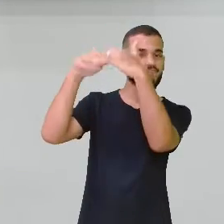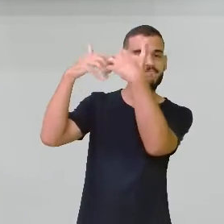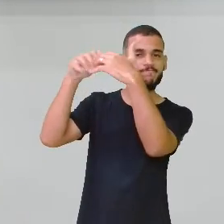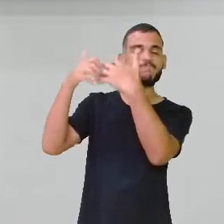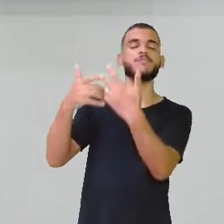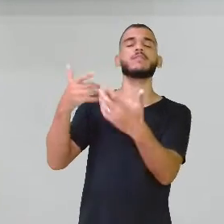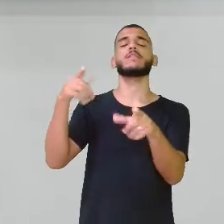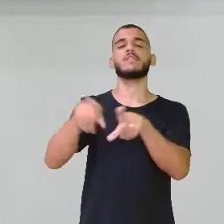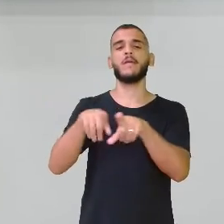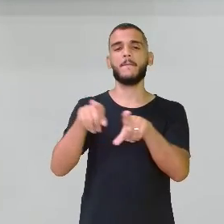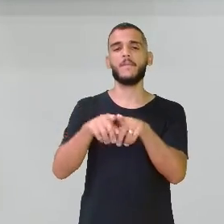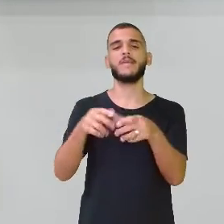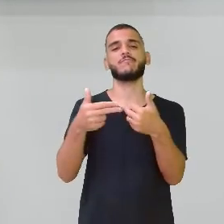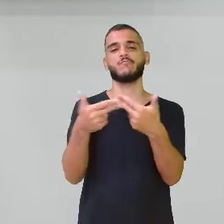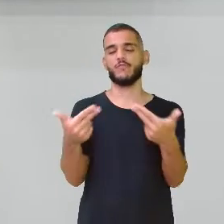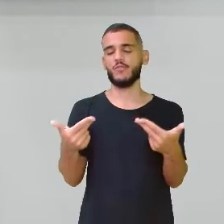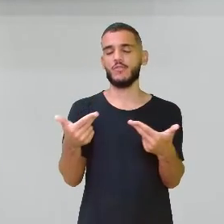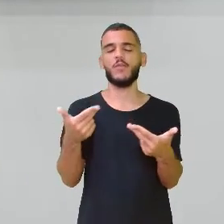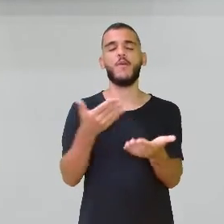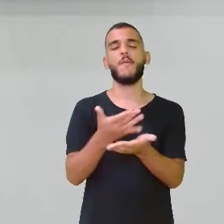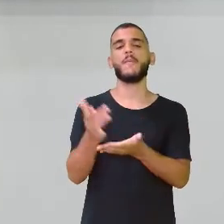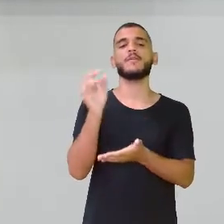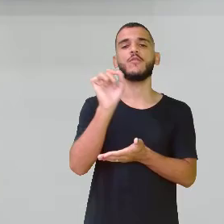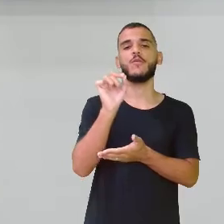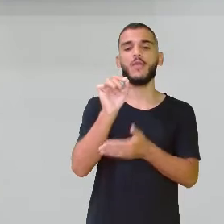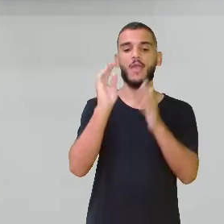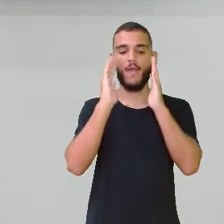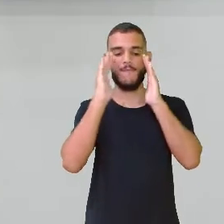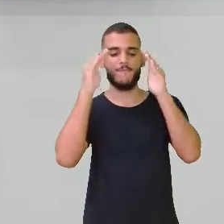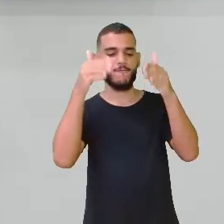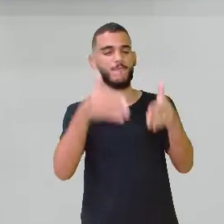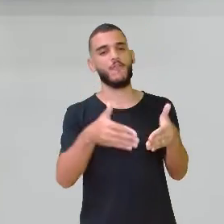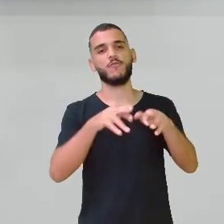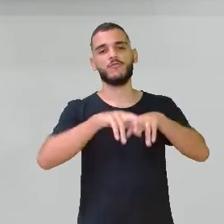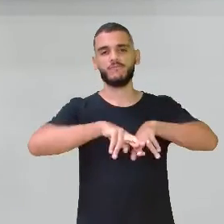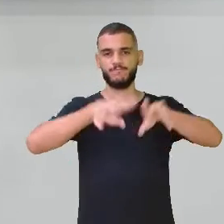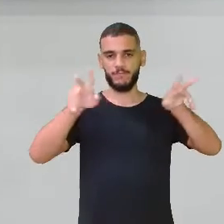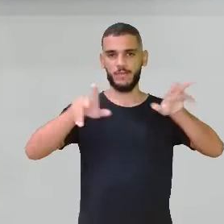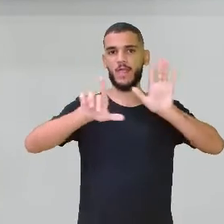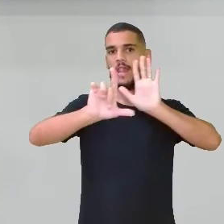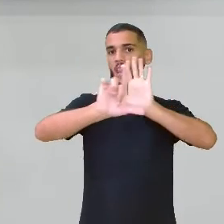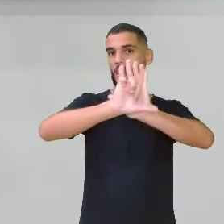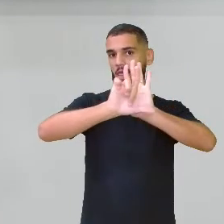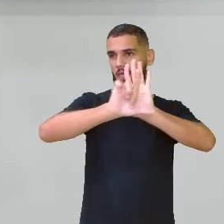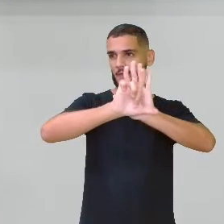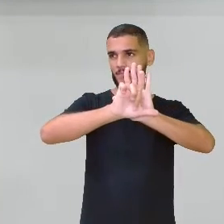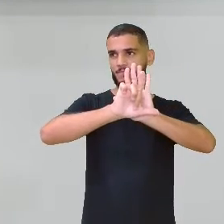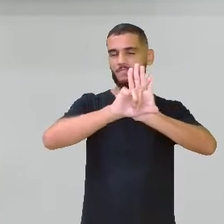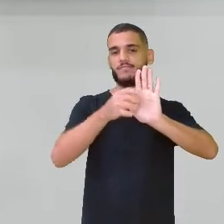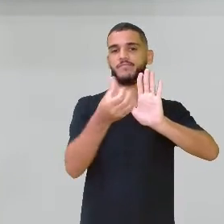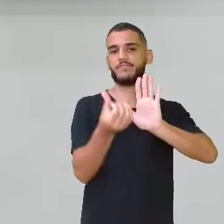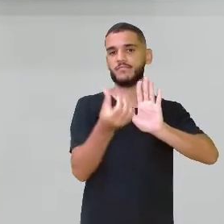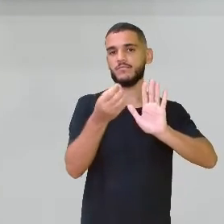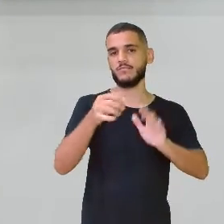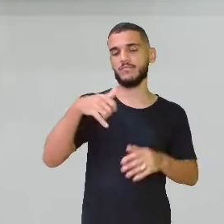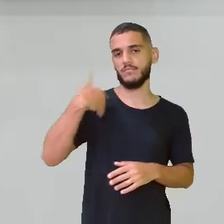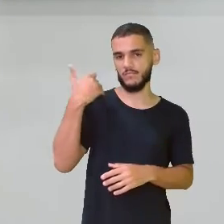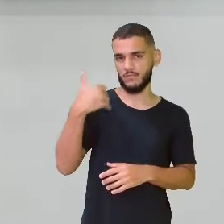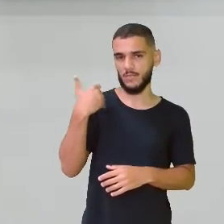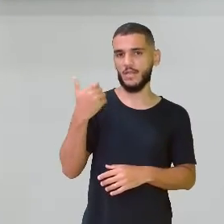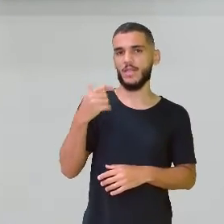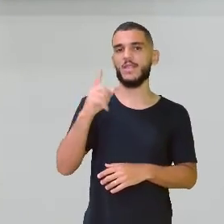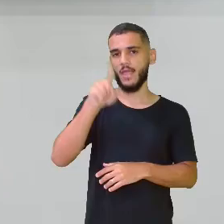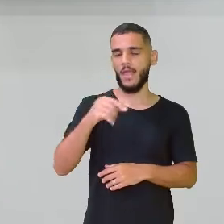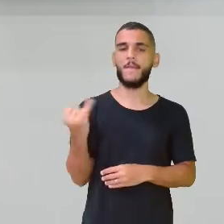essas questões começam a ser olhadas de modo diferente. Por lei, esses 60 anos vai ser o marco.